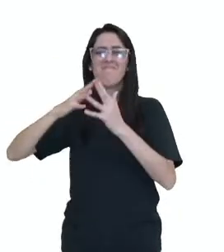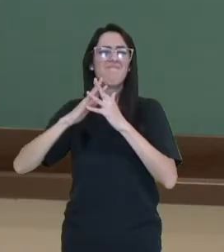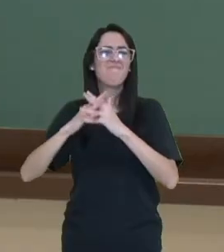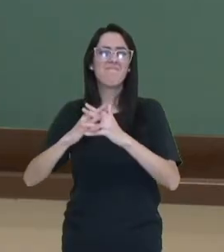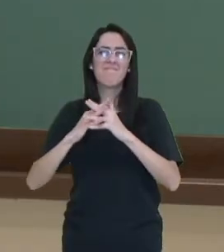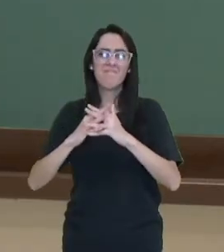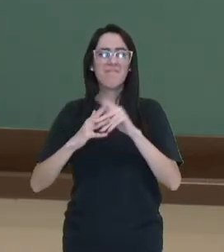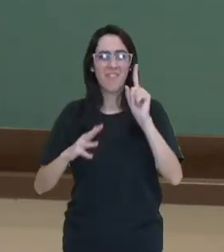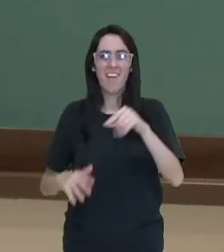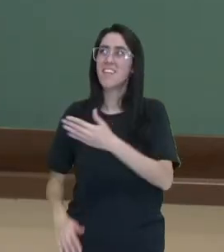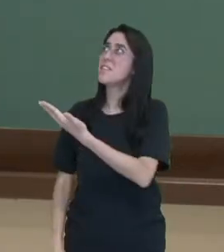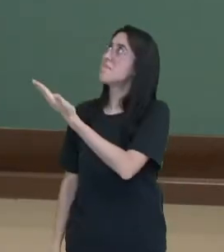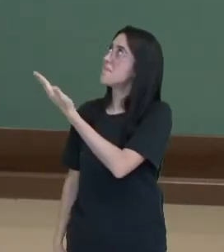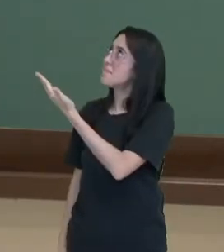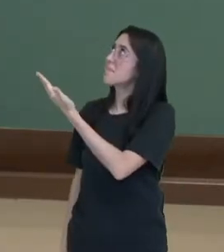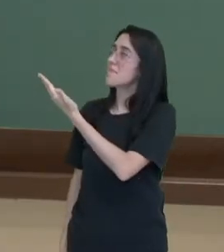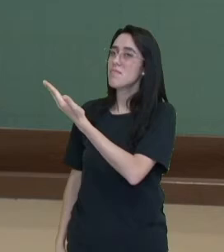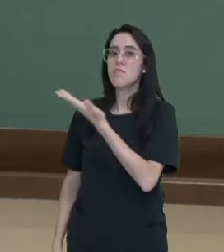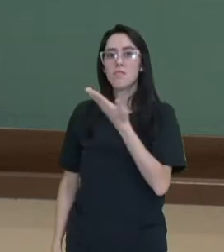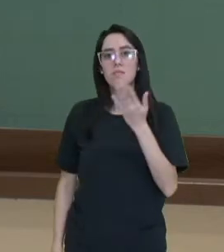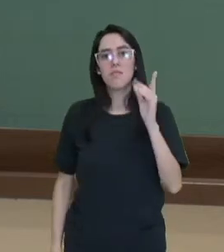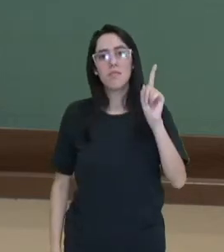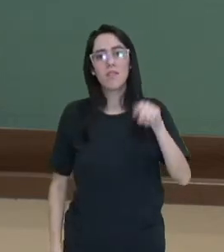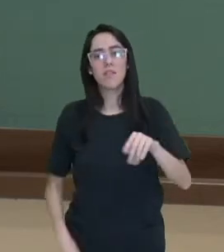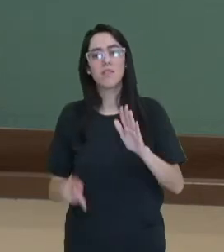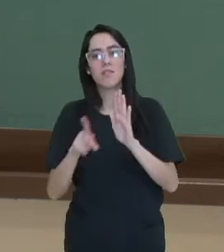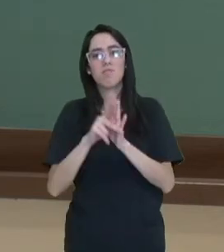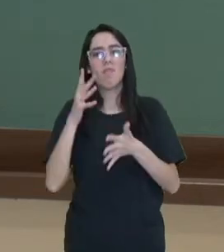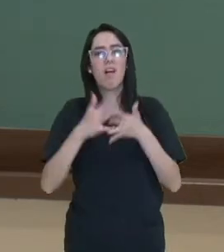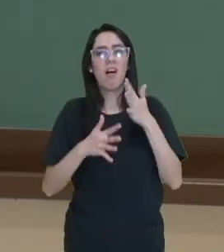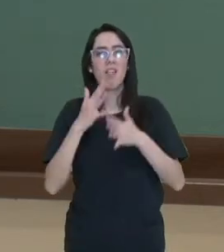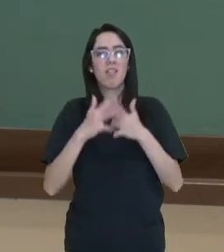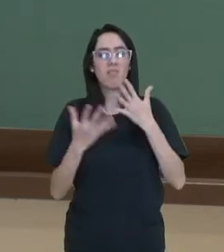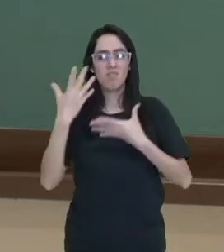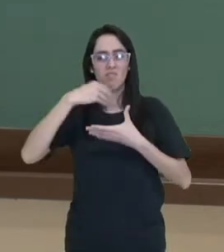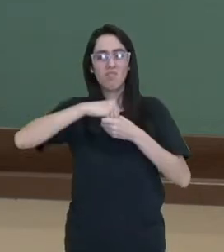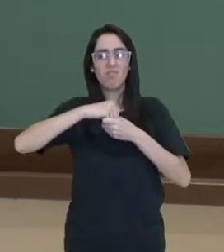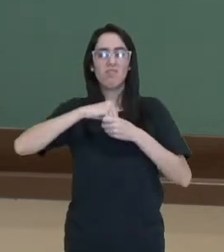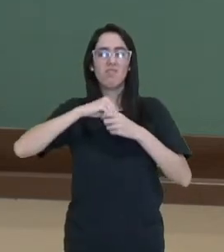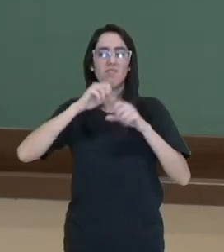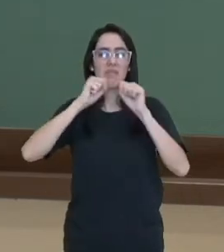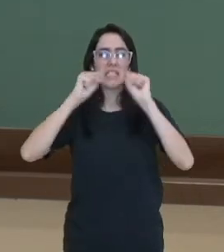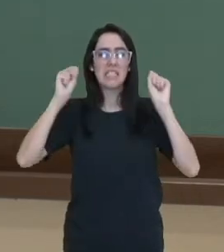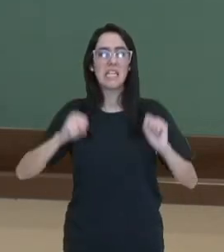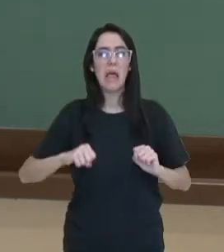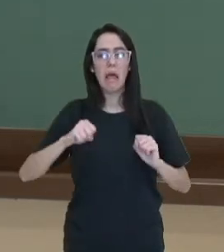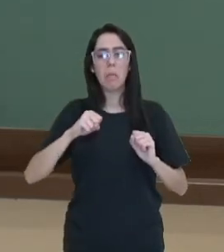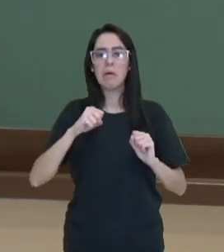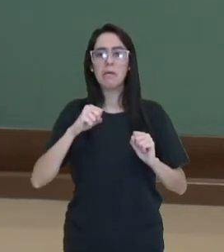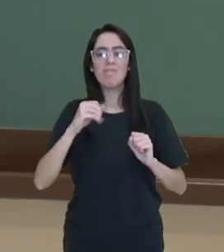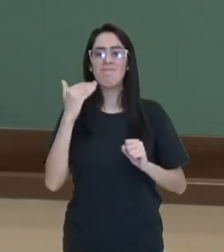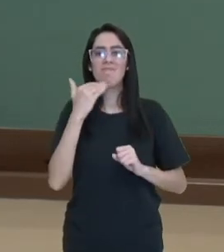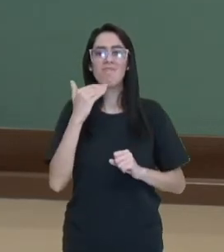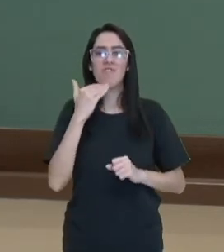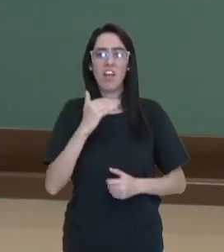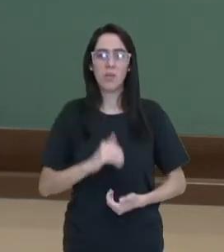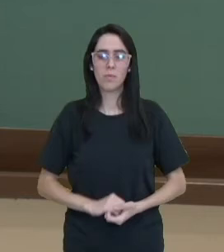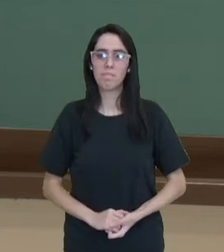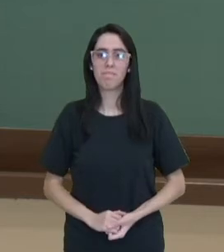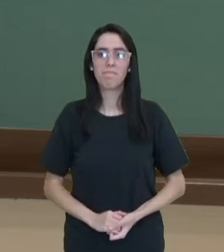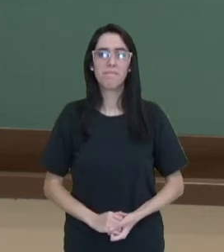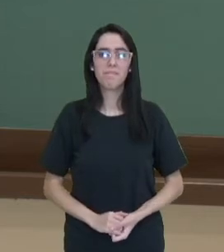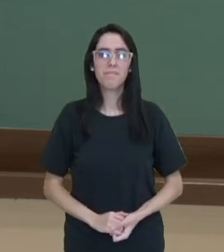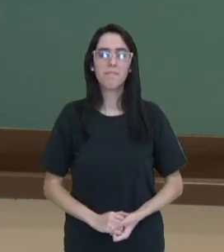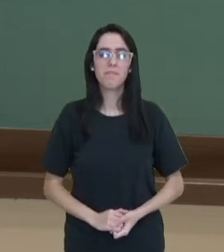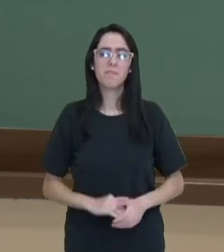as células. E aí a transmissão dos impulsos nervosos não consegue acontecer de forma correta.